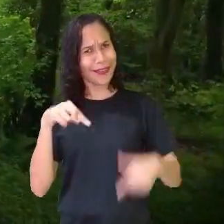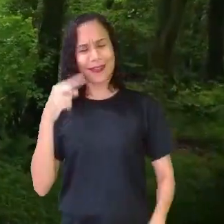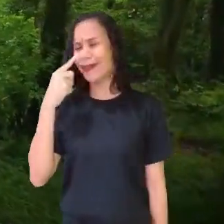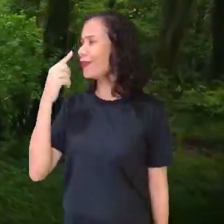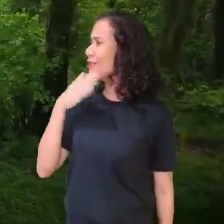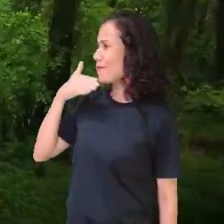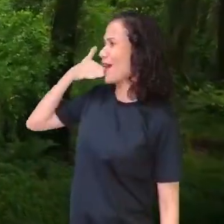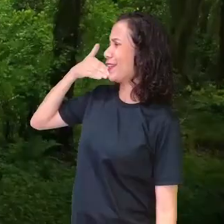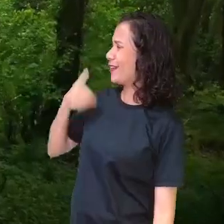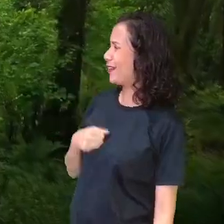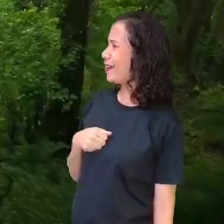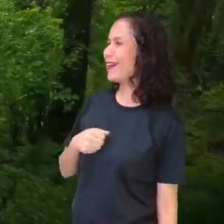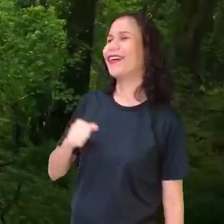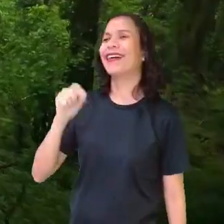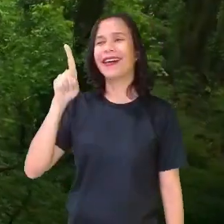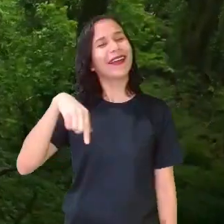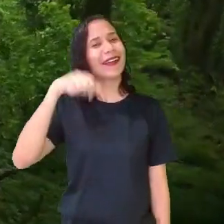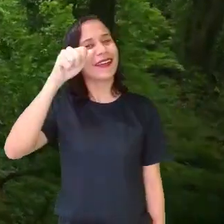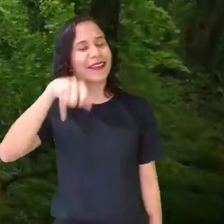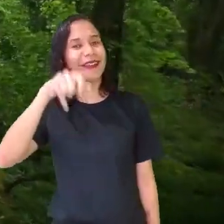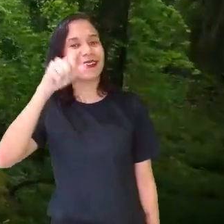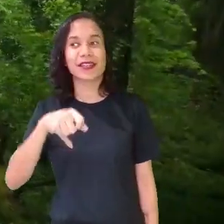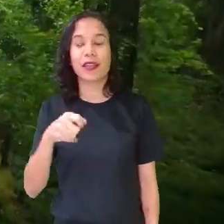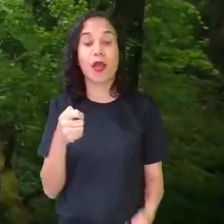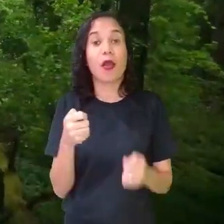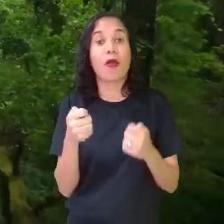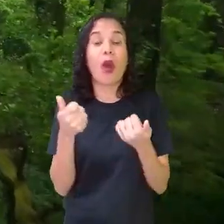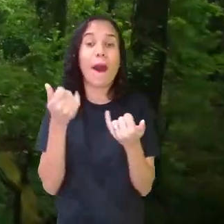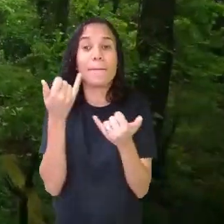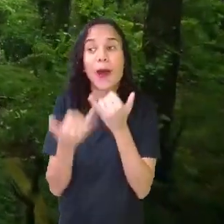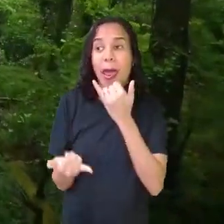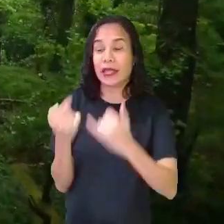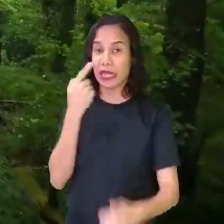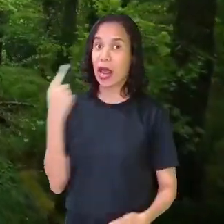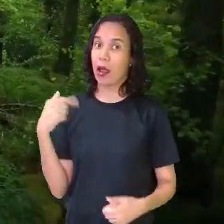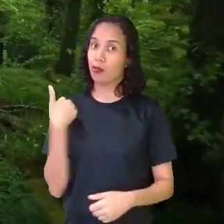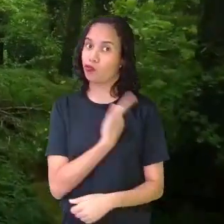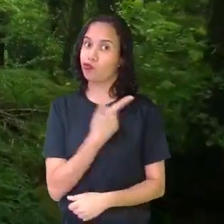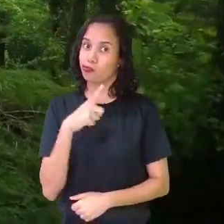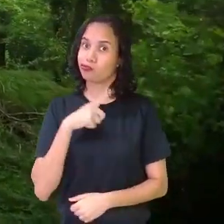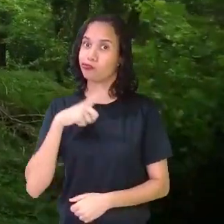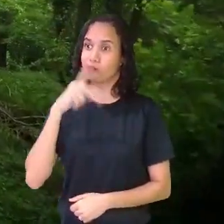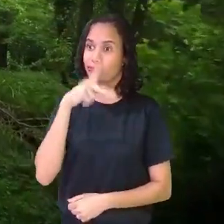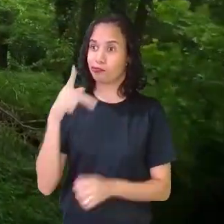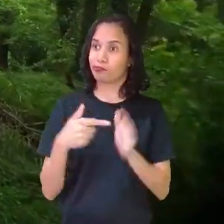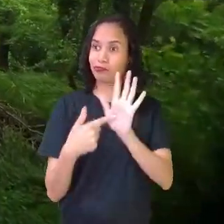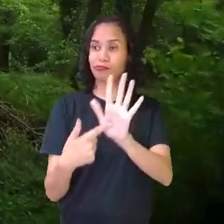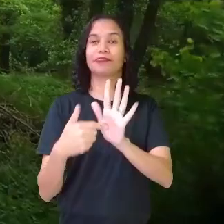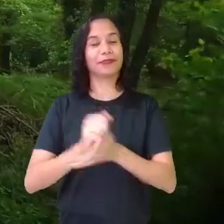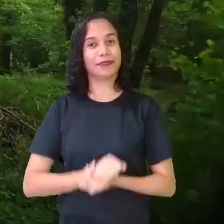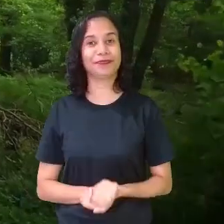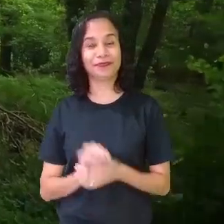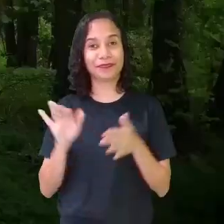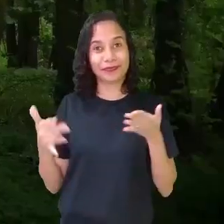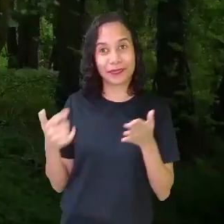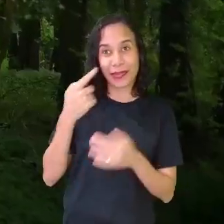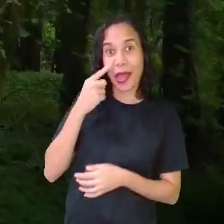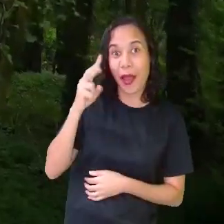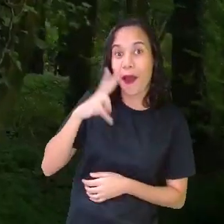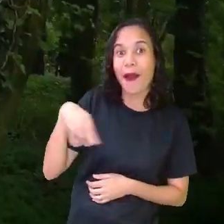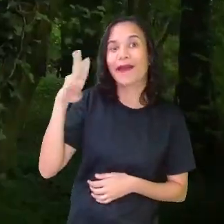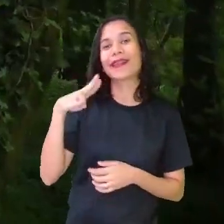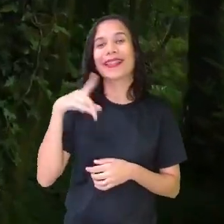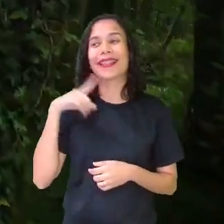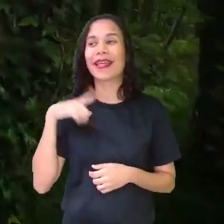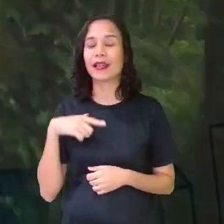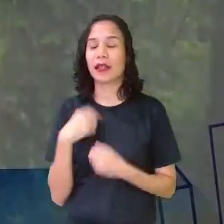né? Tá assim, quase parecida com essa daqui que o professor trouxe. Então tá ali, ó, a